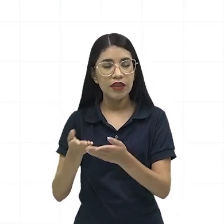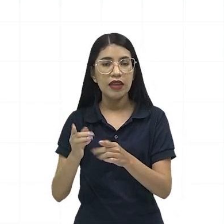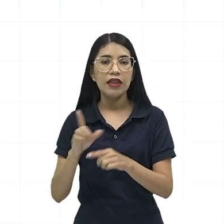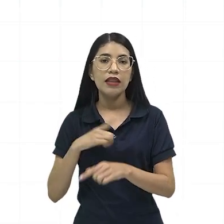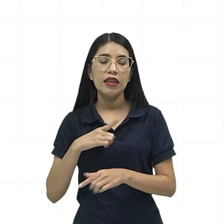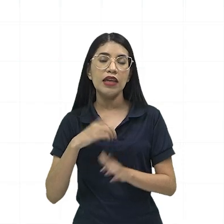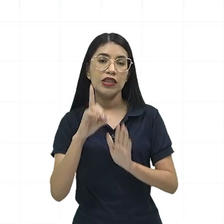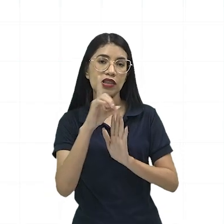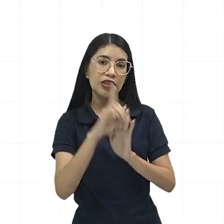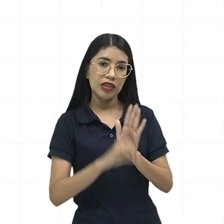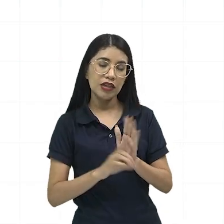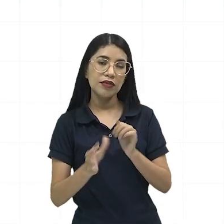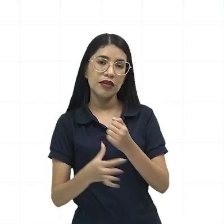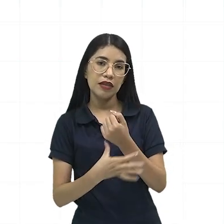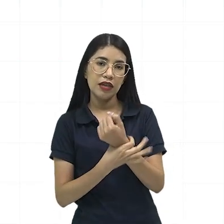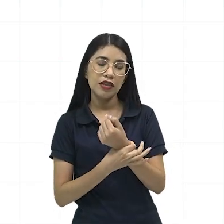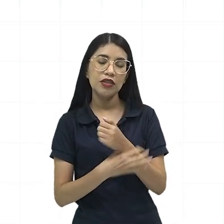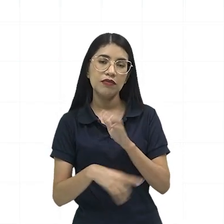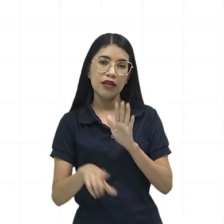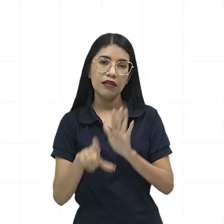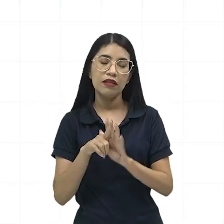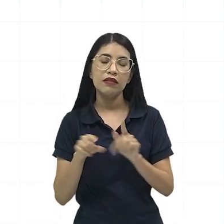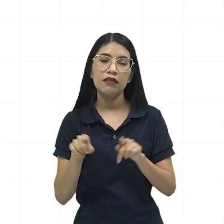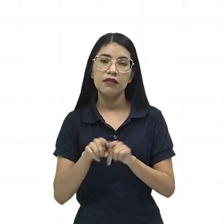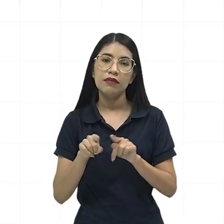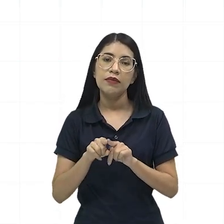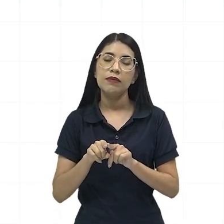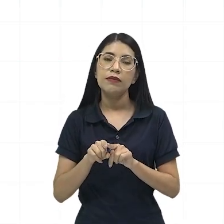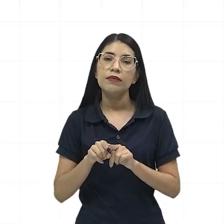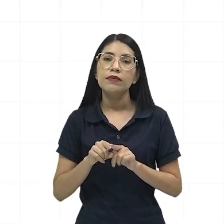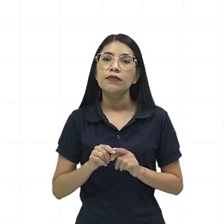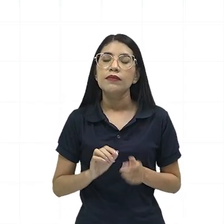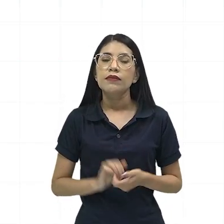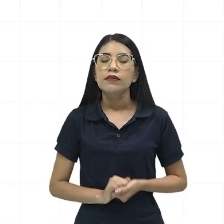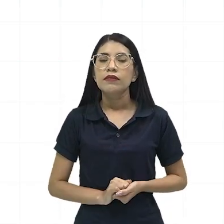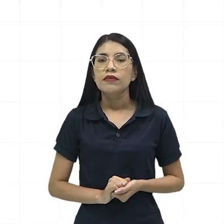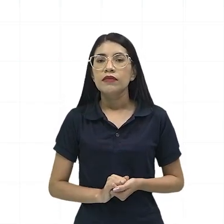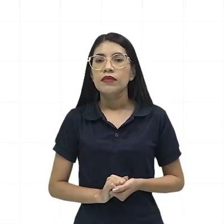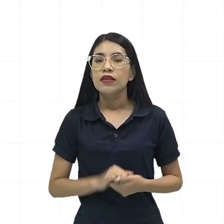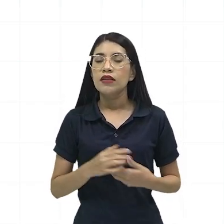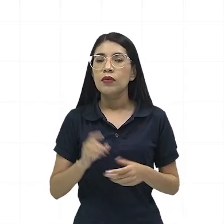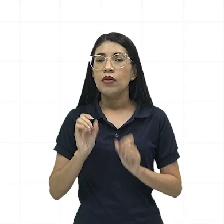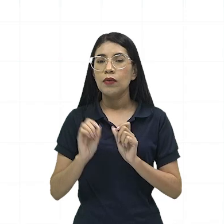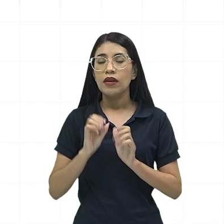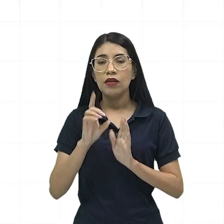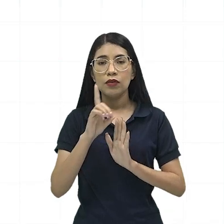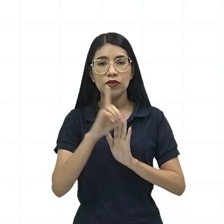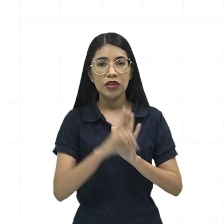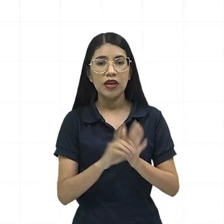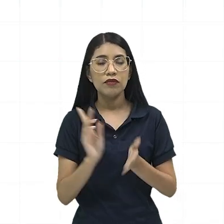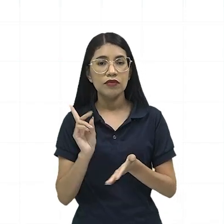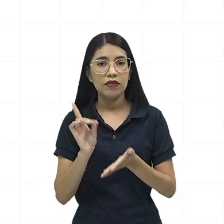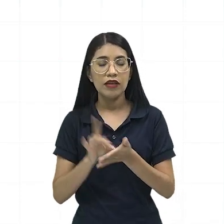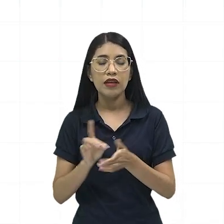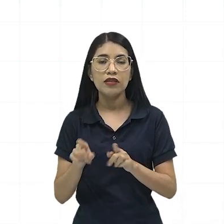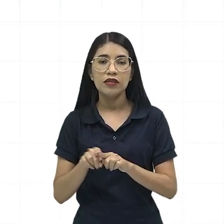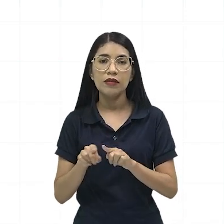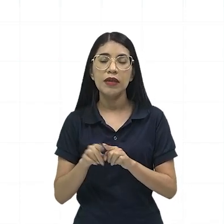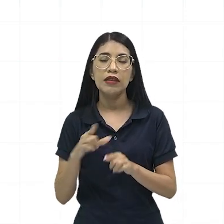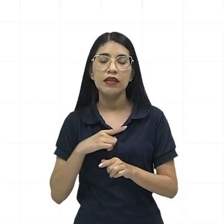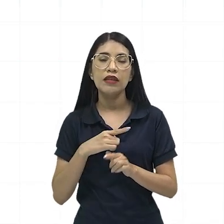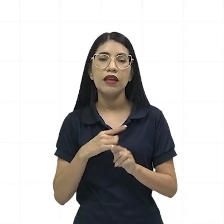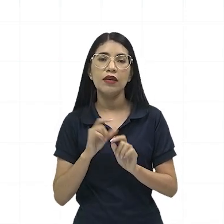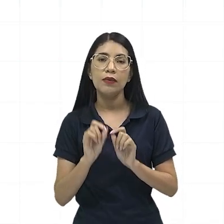seus direitos garantidos por lei, tá? Então isso é uma questão mesmo de direito dessa criança